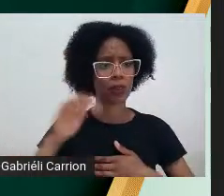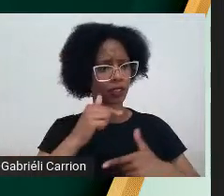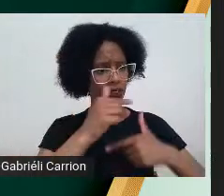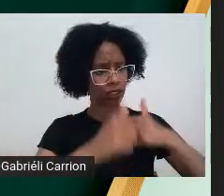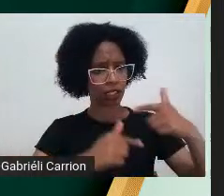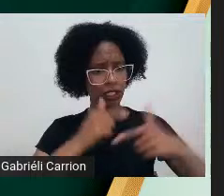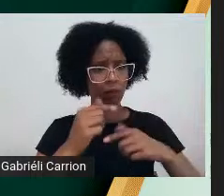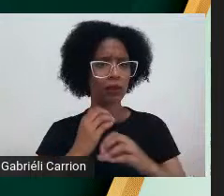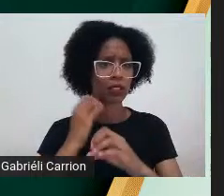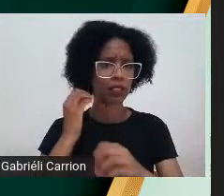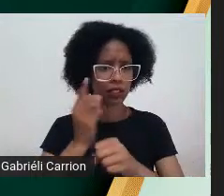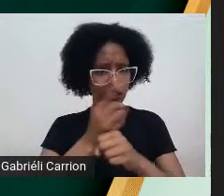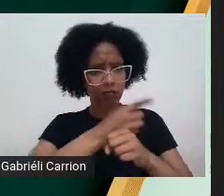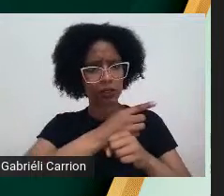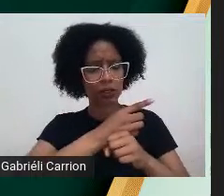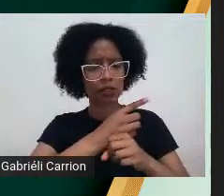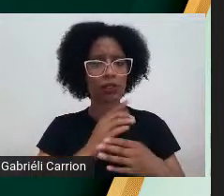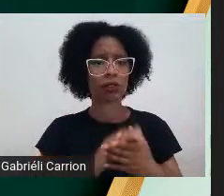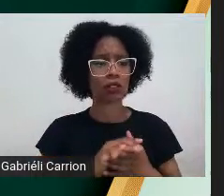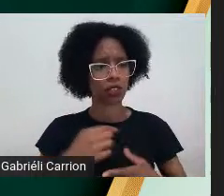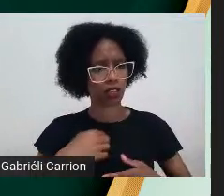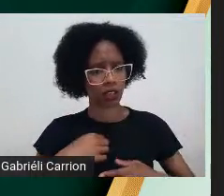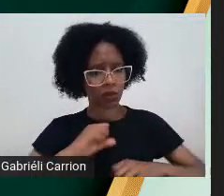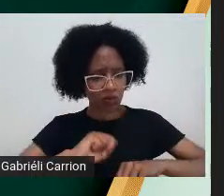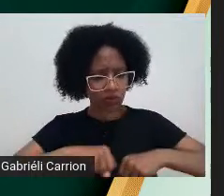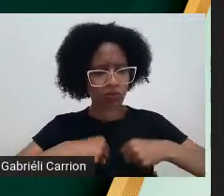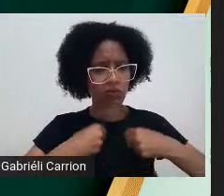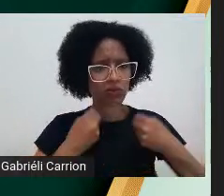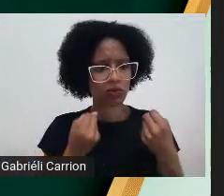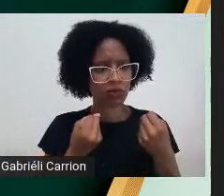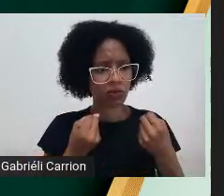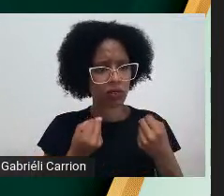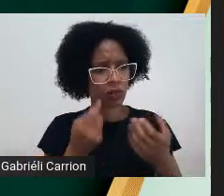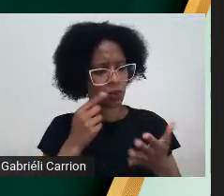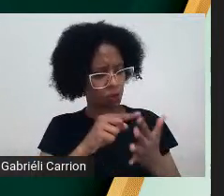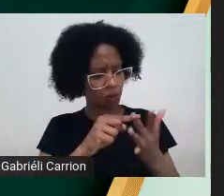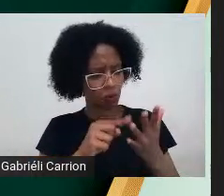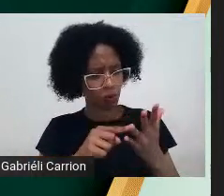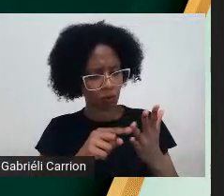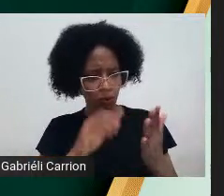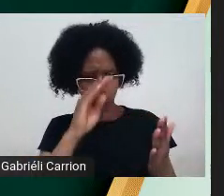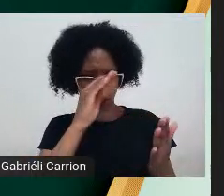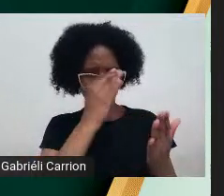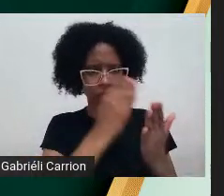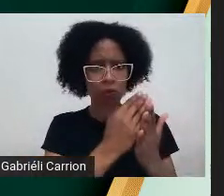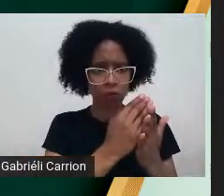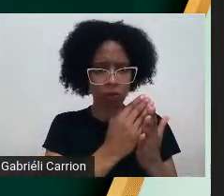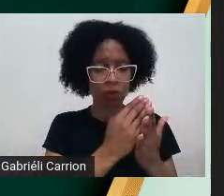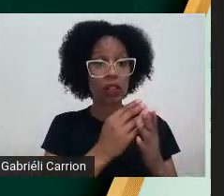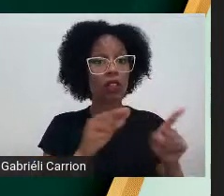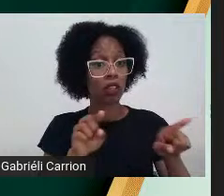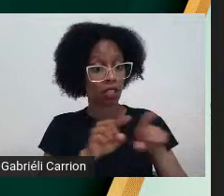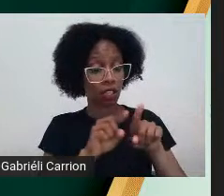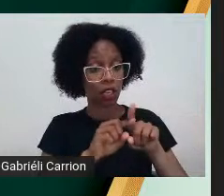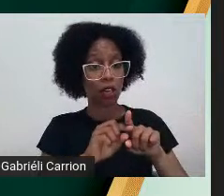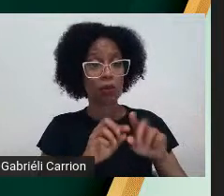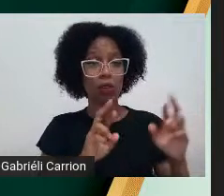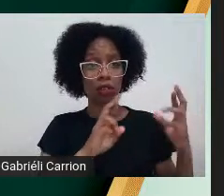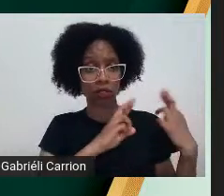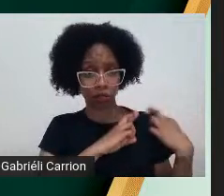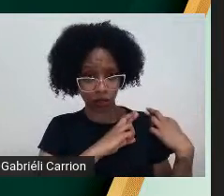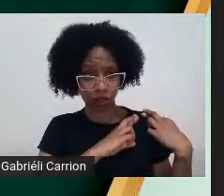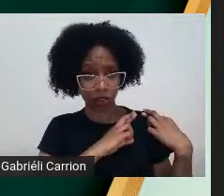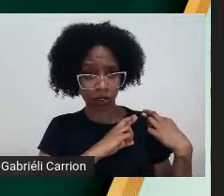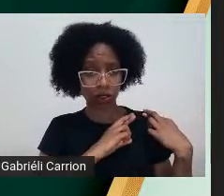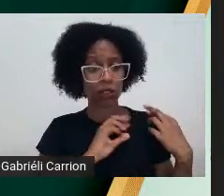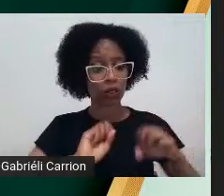engenheiro, cartógrafo e agrimensor, só executar atos ditados pela consciência do meu dever, honrar os ensinamentos que recebi,